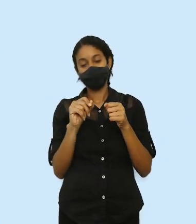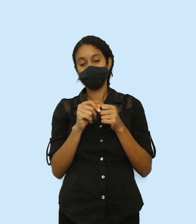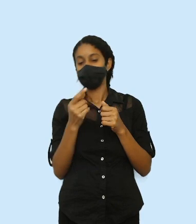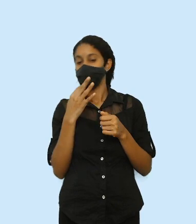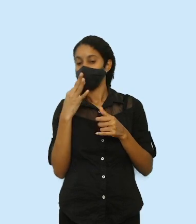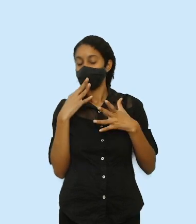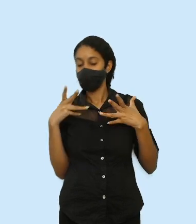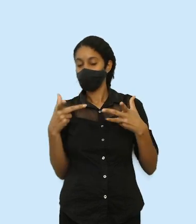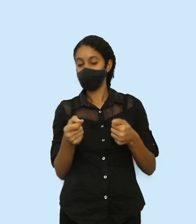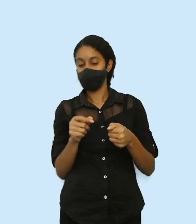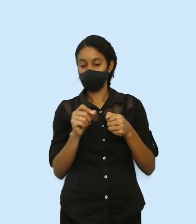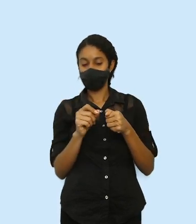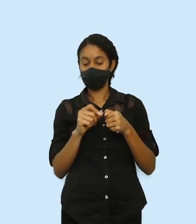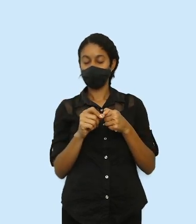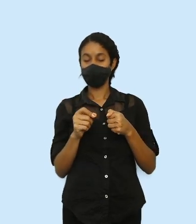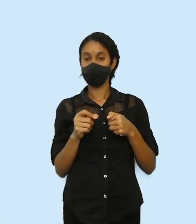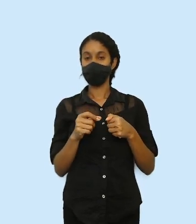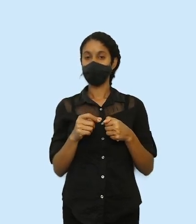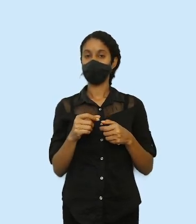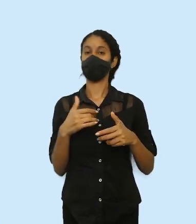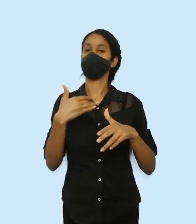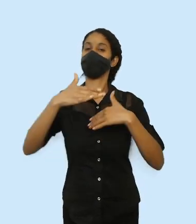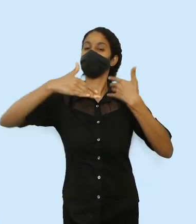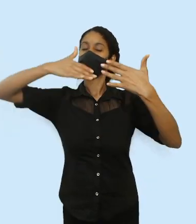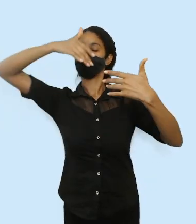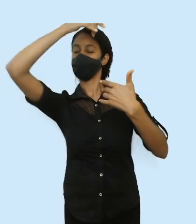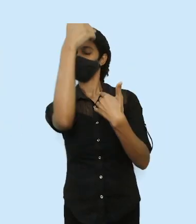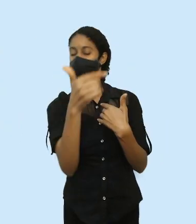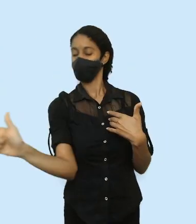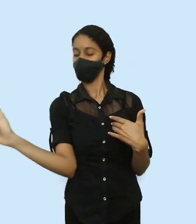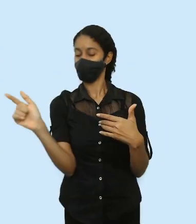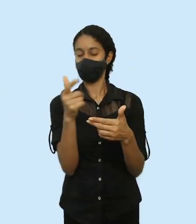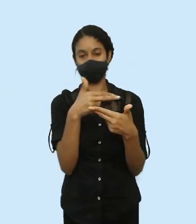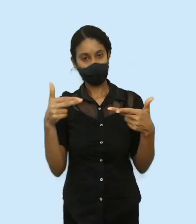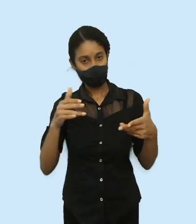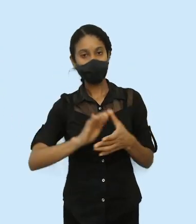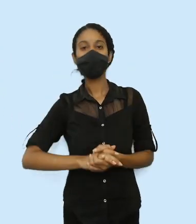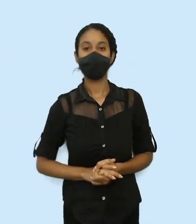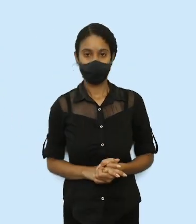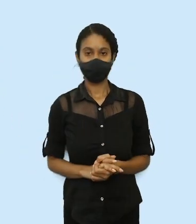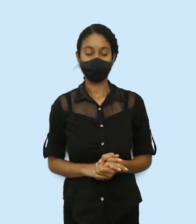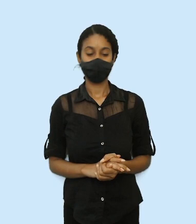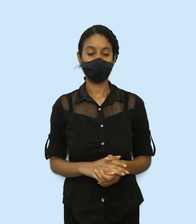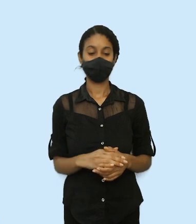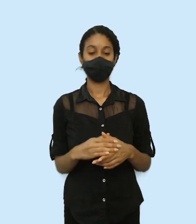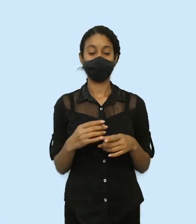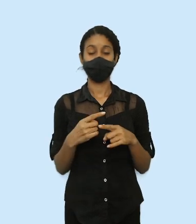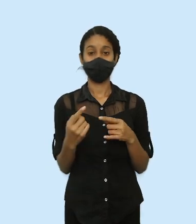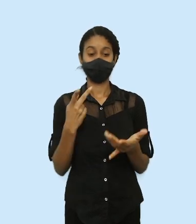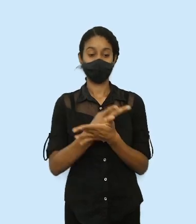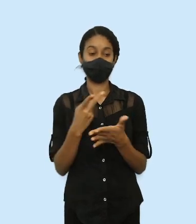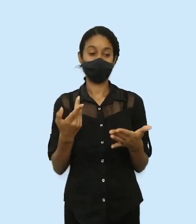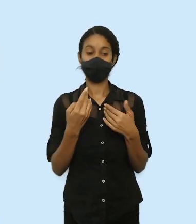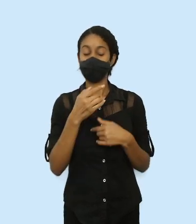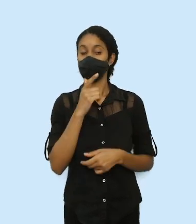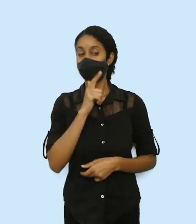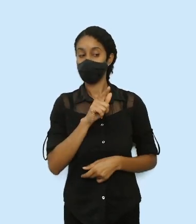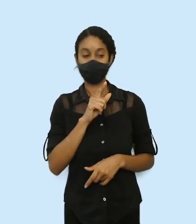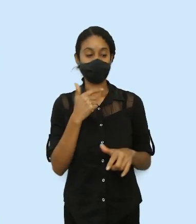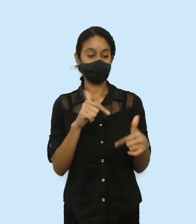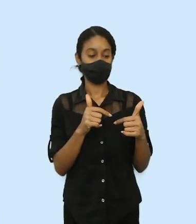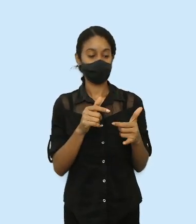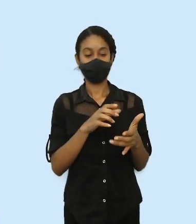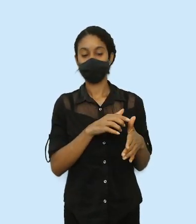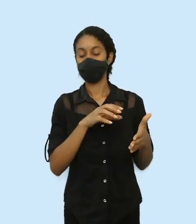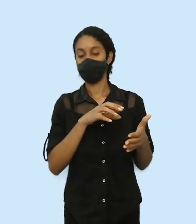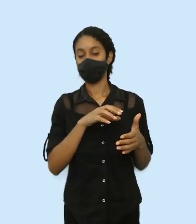todo o processo de produção, vou desenvolver diversas atividades, vou estar em várias etapas. Se de repente eu não consigo mais trabalhar nessa área, eu